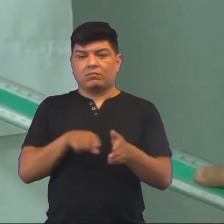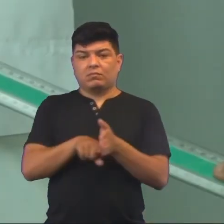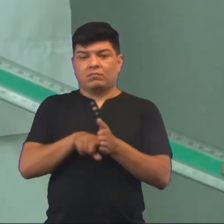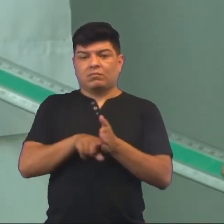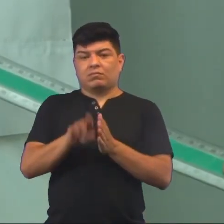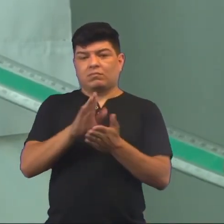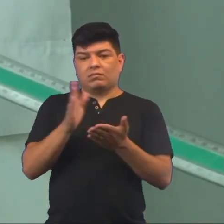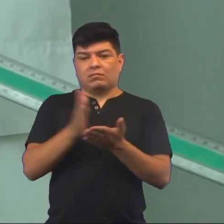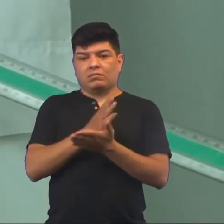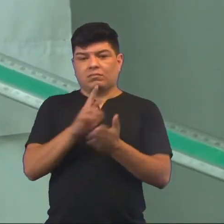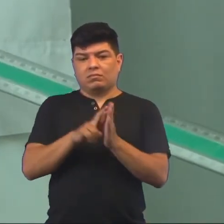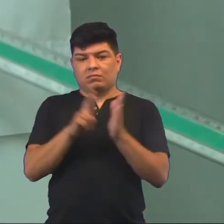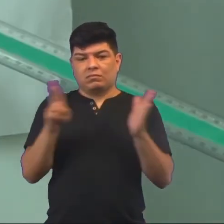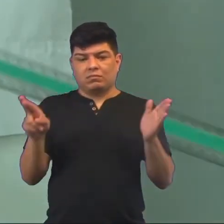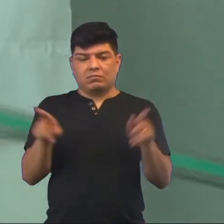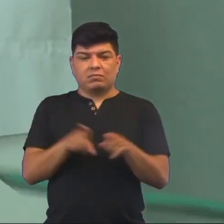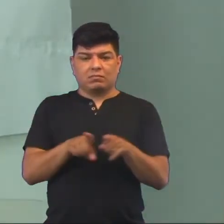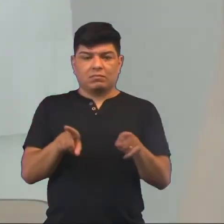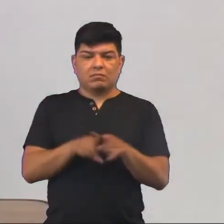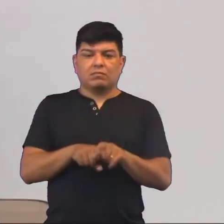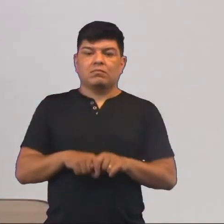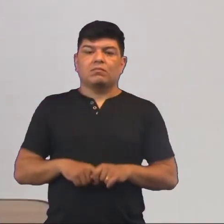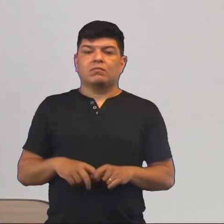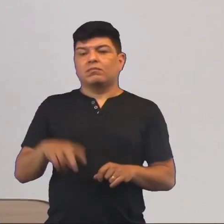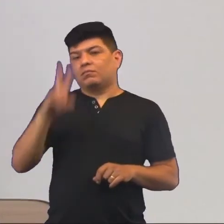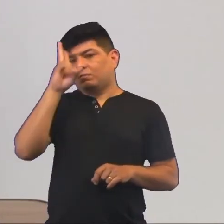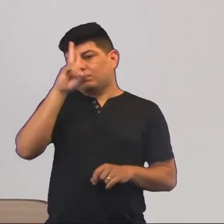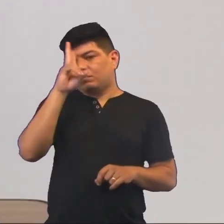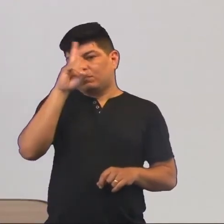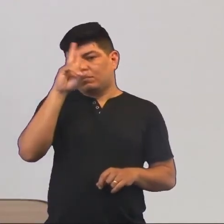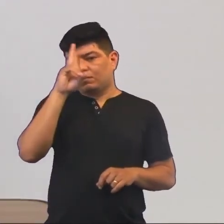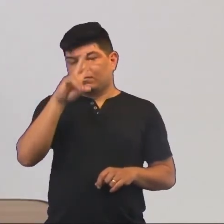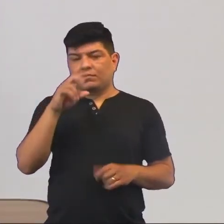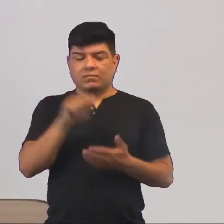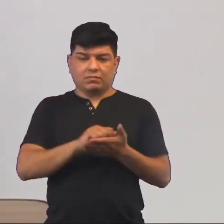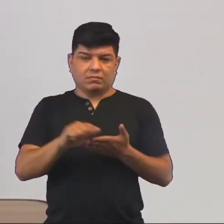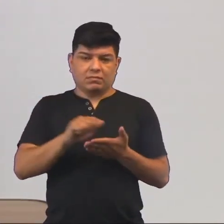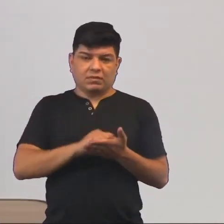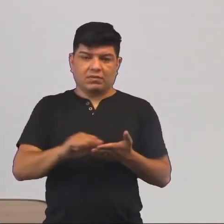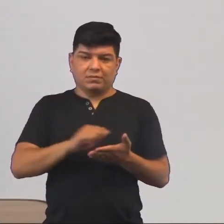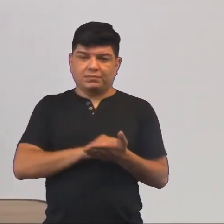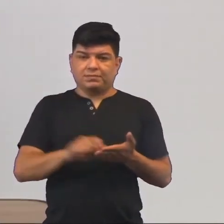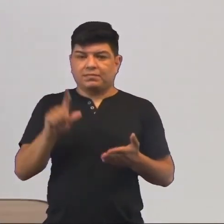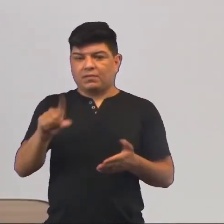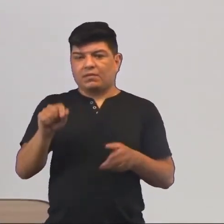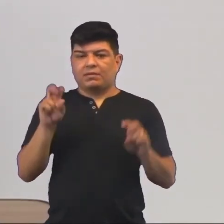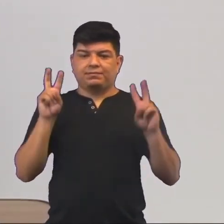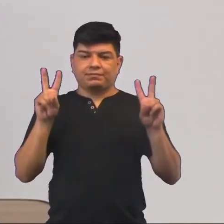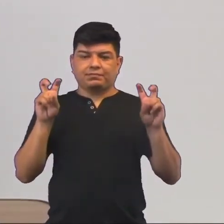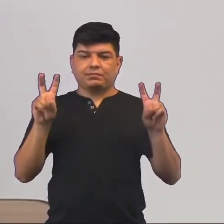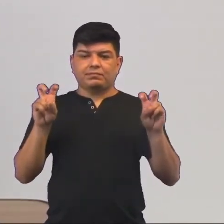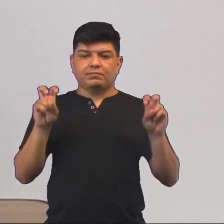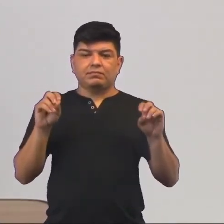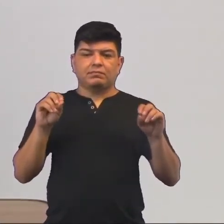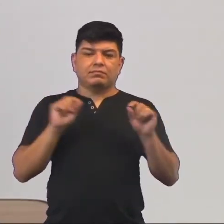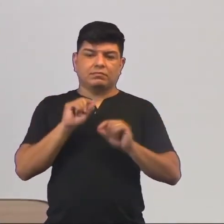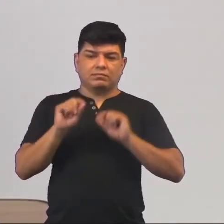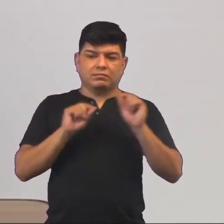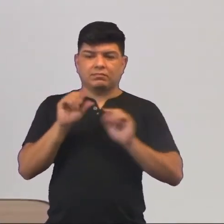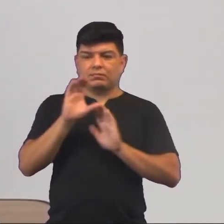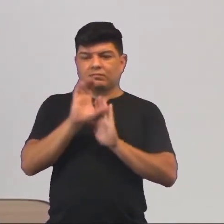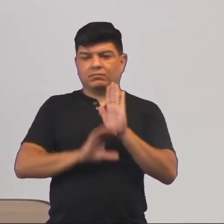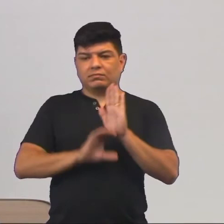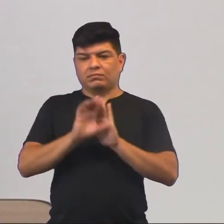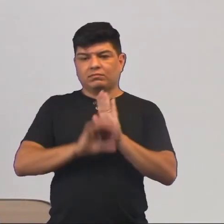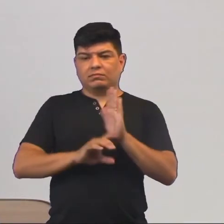em livros e revistas, tá? Então, lembrando, você pode escrever em tópico. Escolher o tema, definir o tema, o que é, pegou o